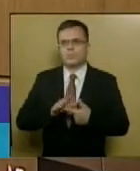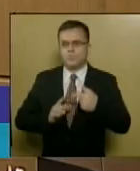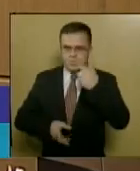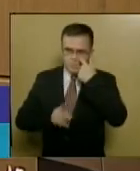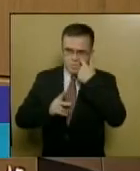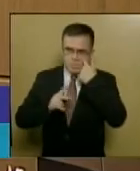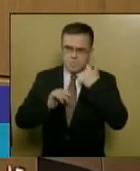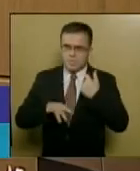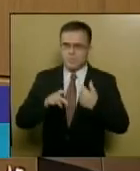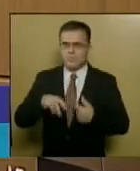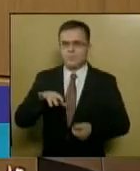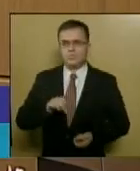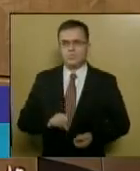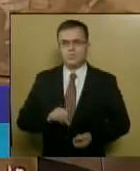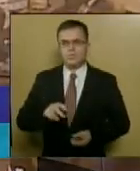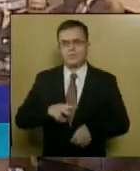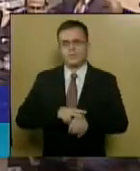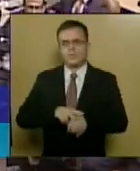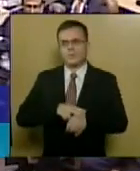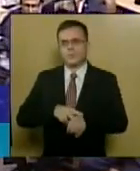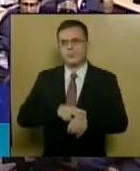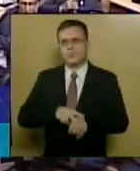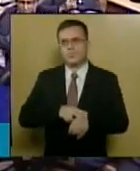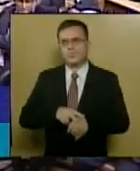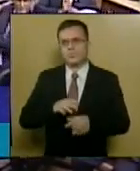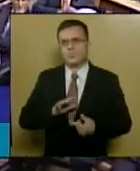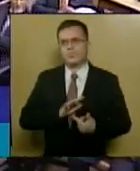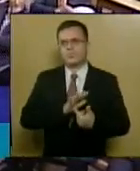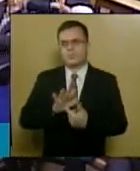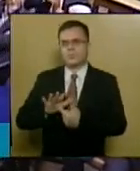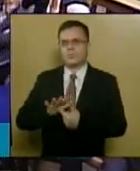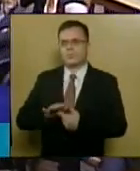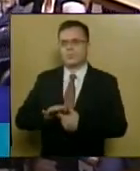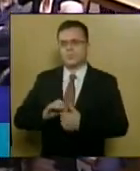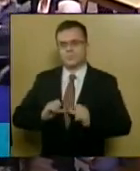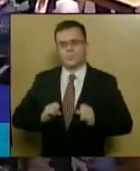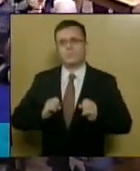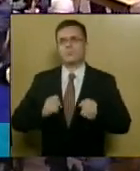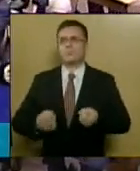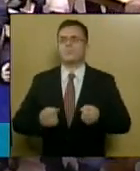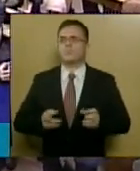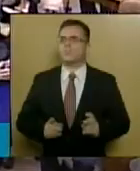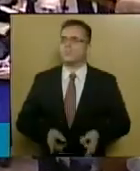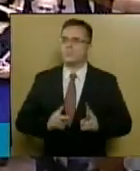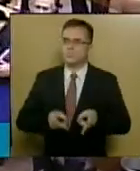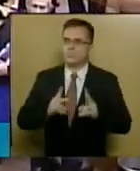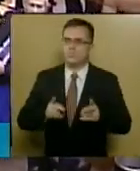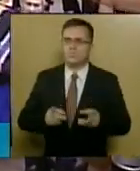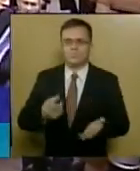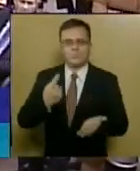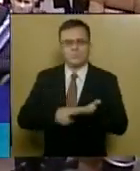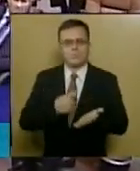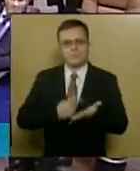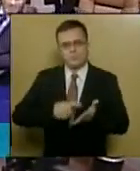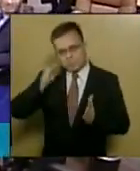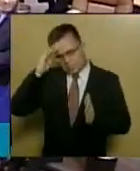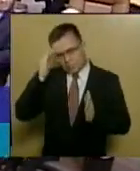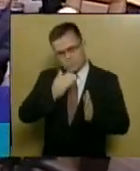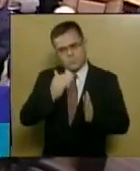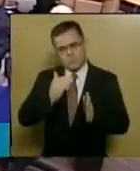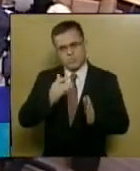verde e tronco marrom, simbolizando perseverança e constância no cumprimento das